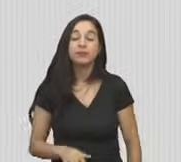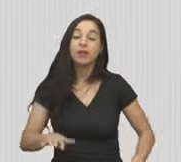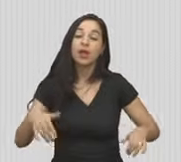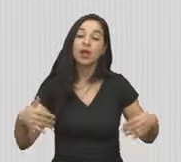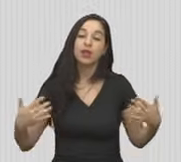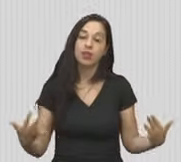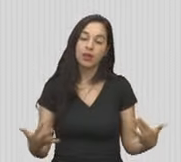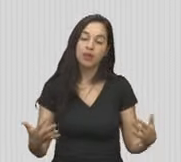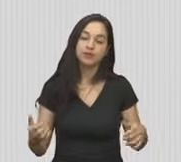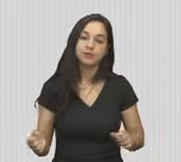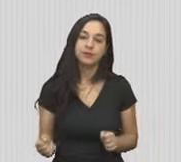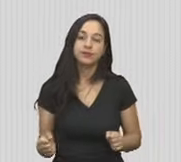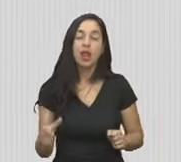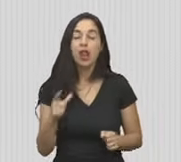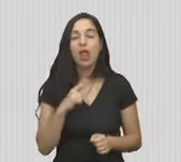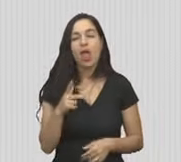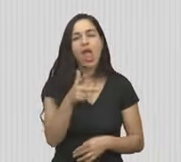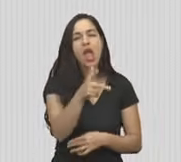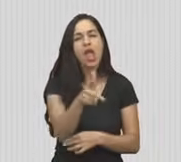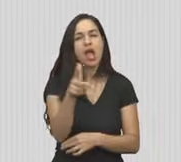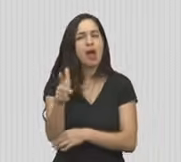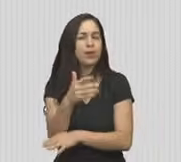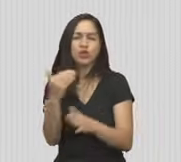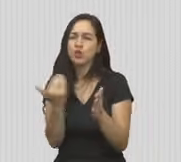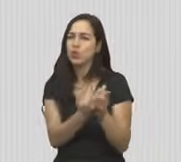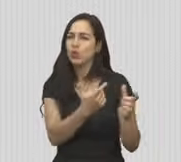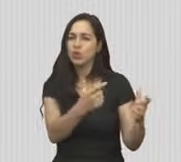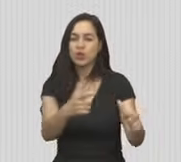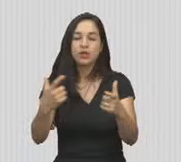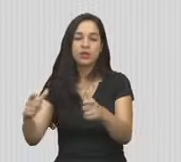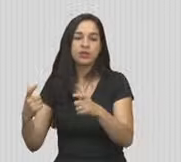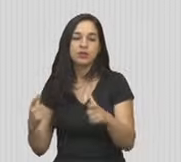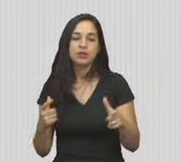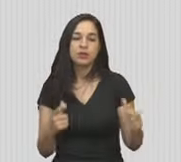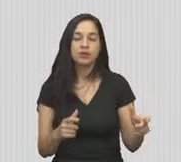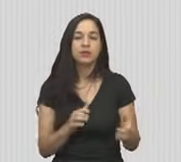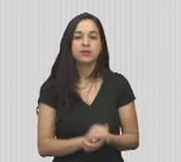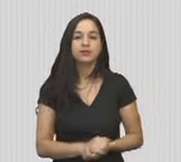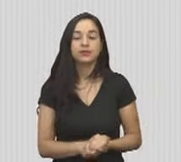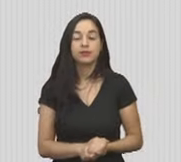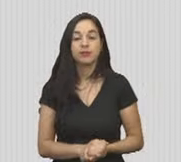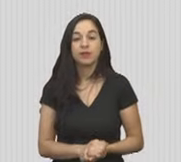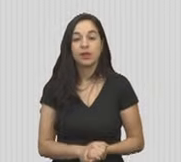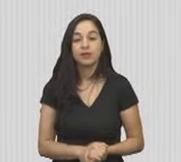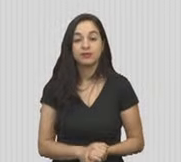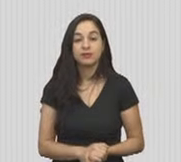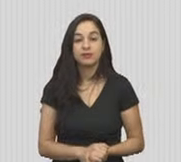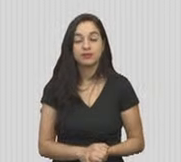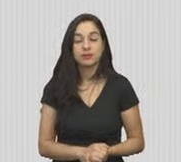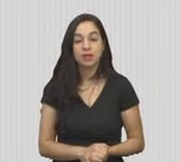dessa forma, você tem câmeras por todos os pontos críticos da cidade. Obviamente,